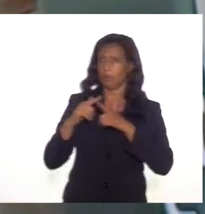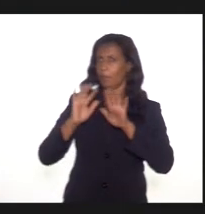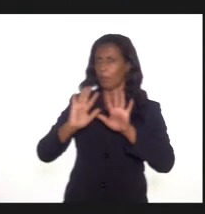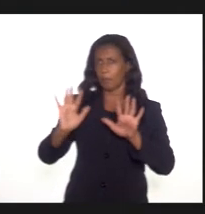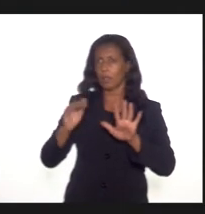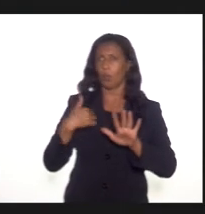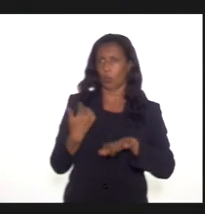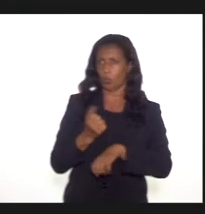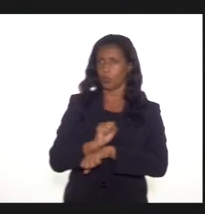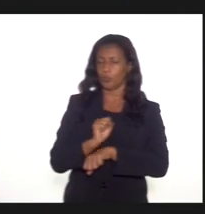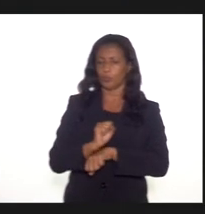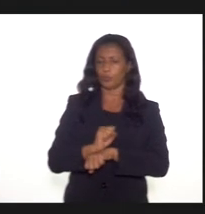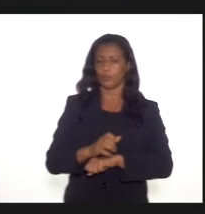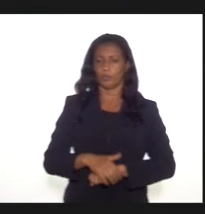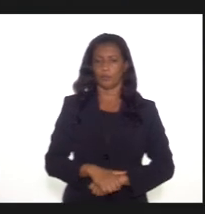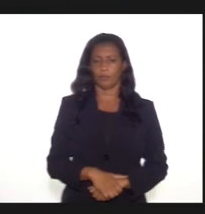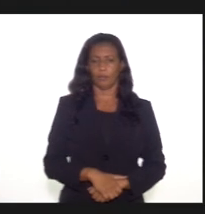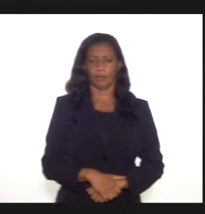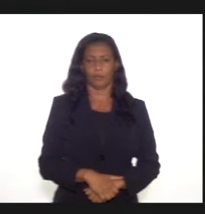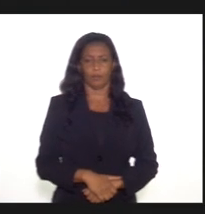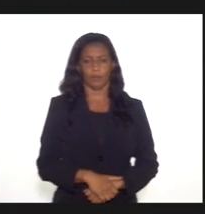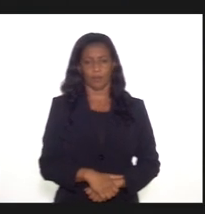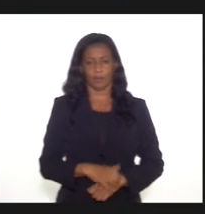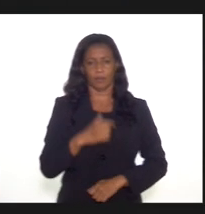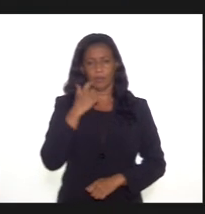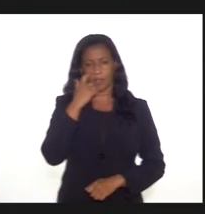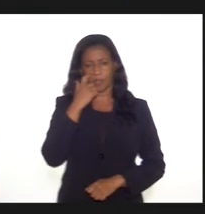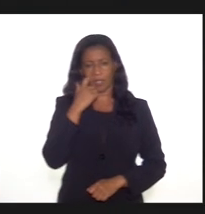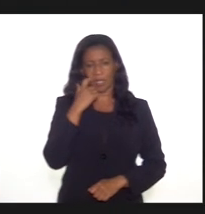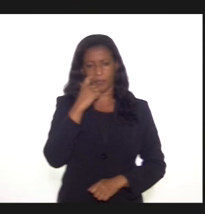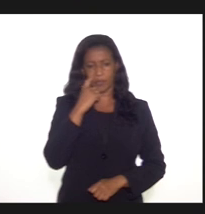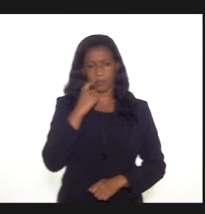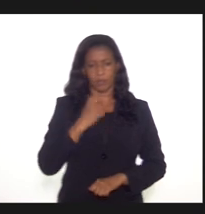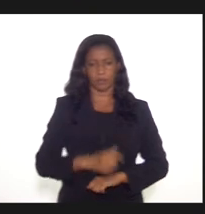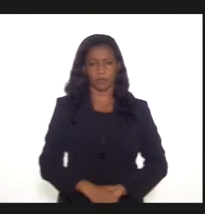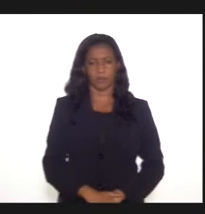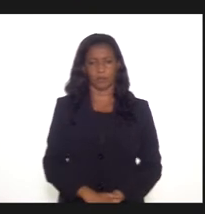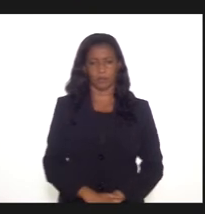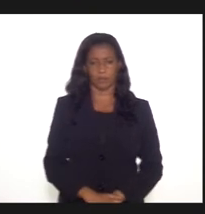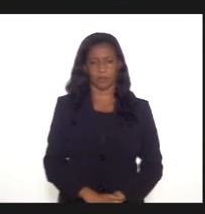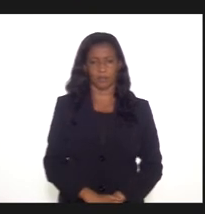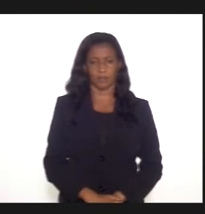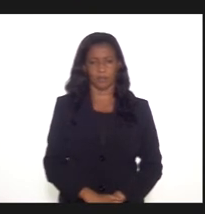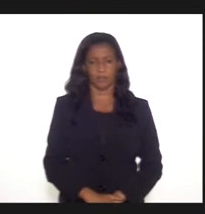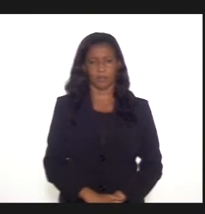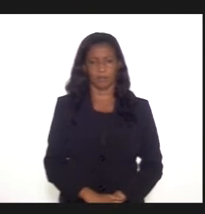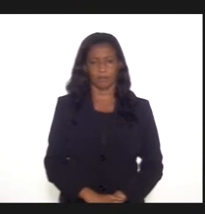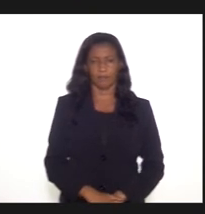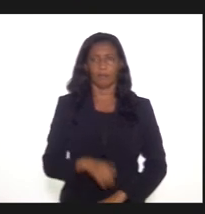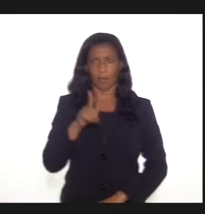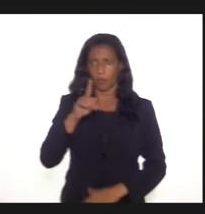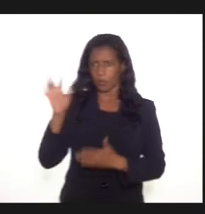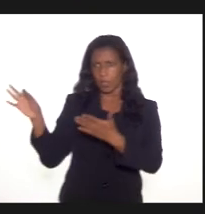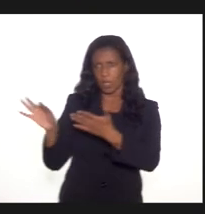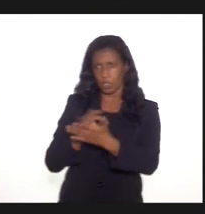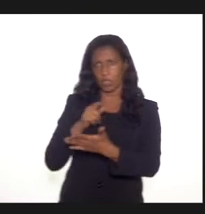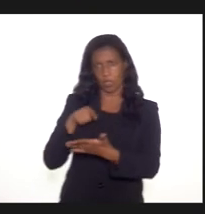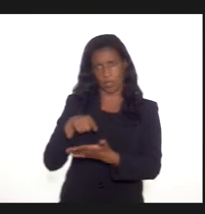problema nenhum. Foi a listinha que eu recebi, Lucinha, mas você está inscrita aqui, tá?